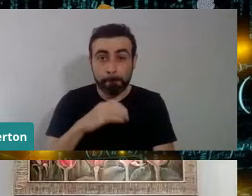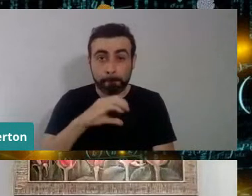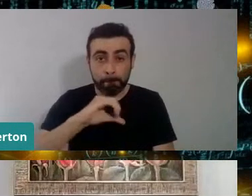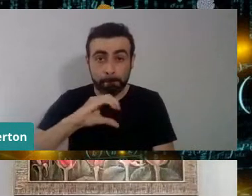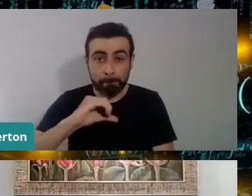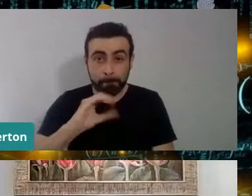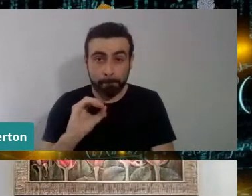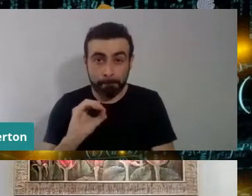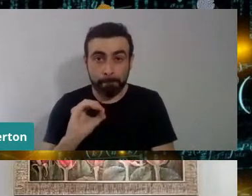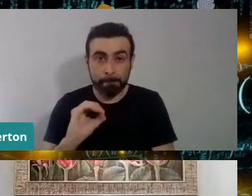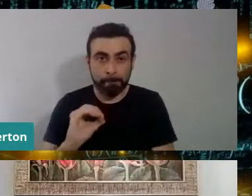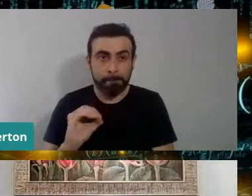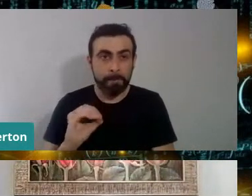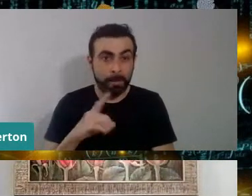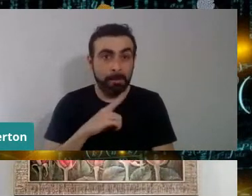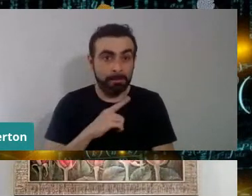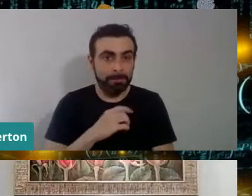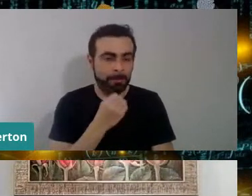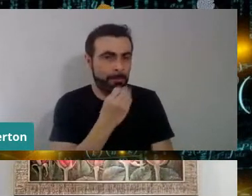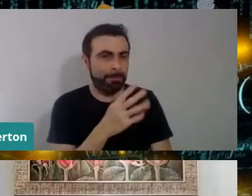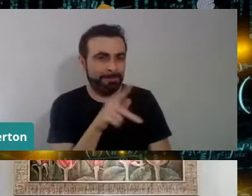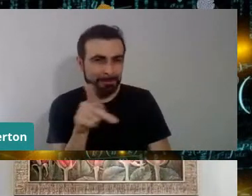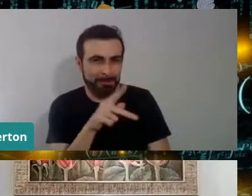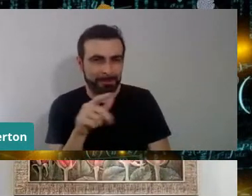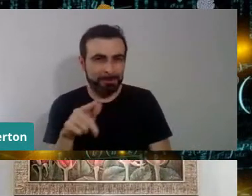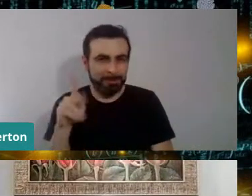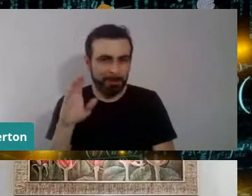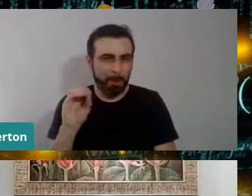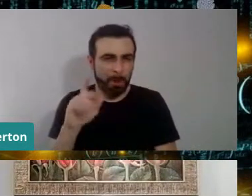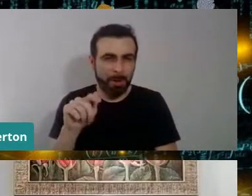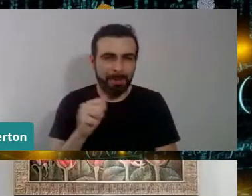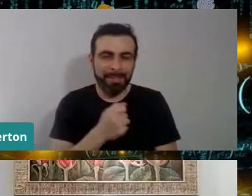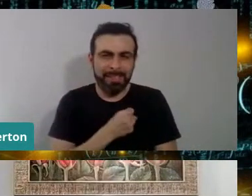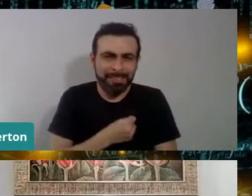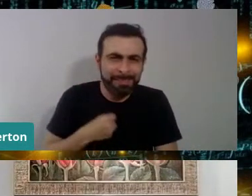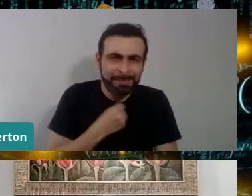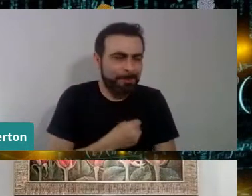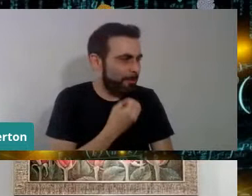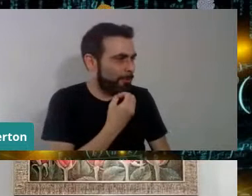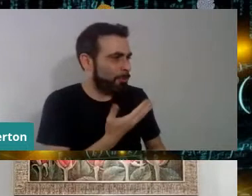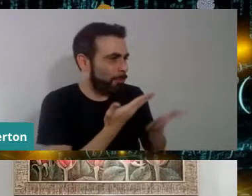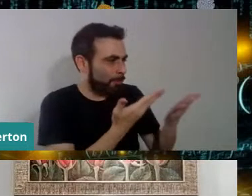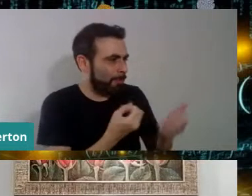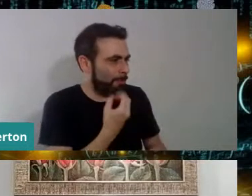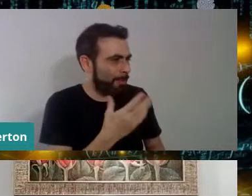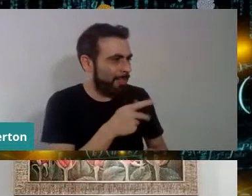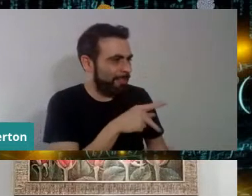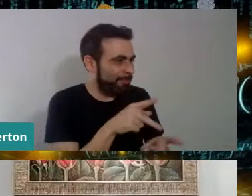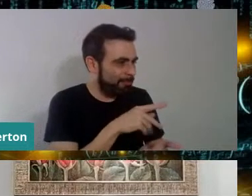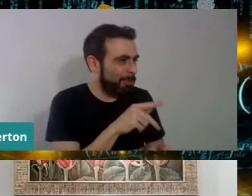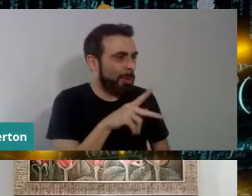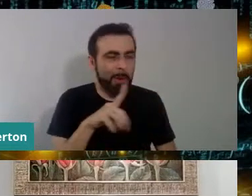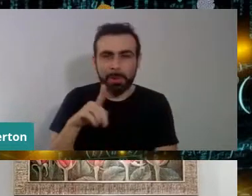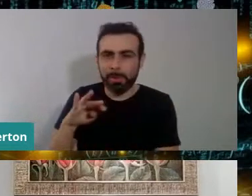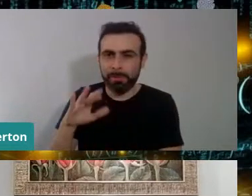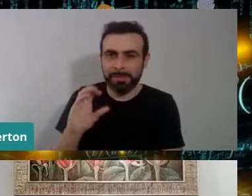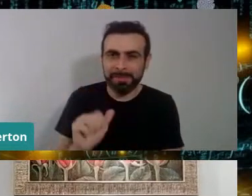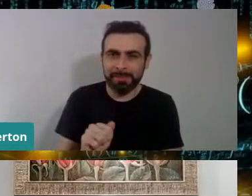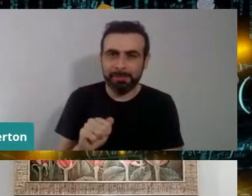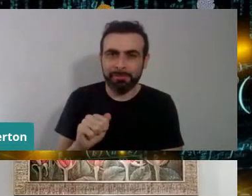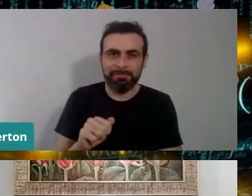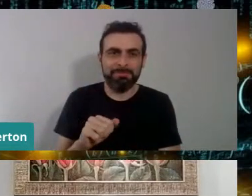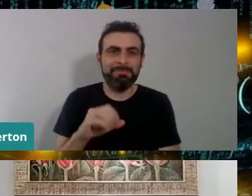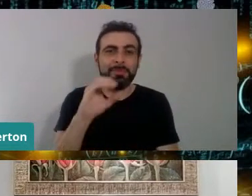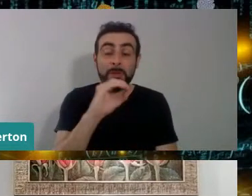1990. Aqui, ó, estou. Boa noite, professor Koga. Quantas saudades. Tudo bem, Luciano? Muita saudade. Oh, muita